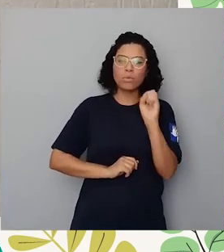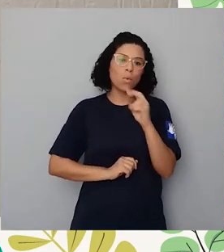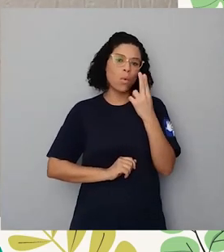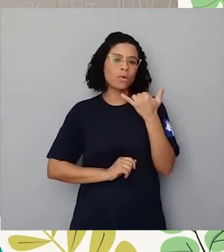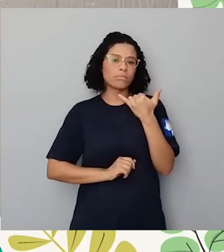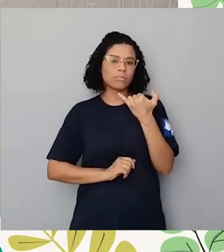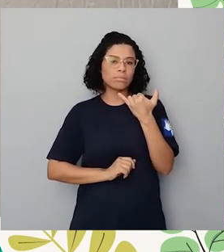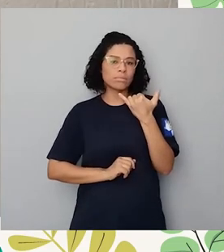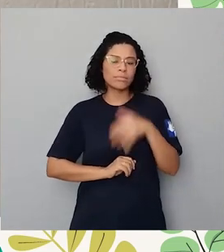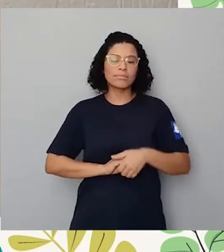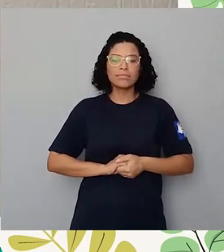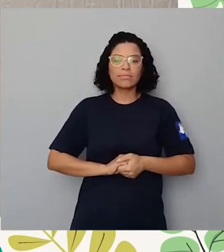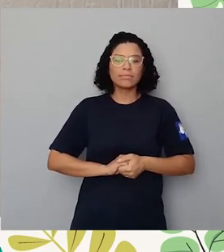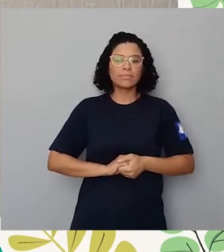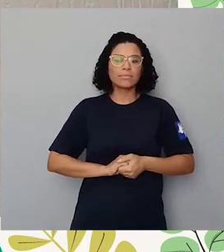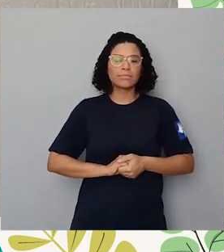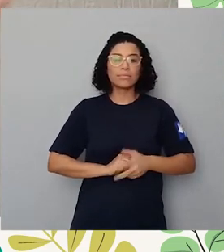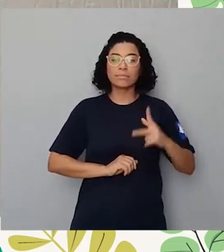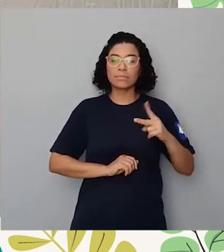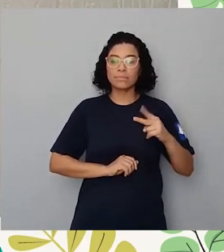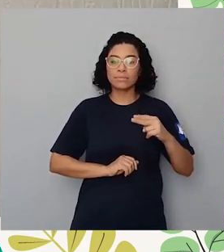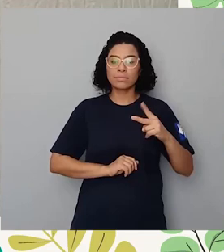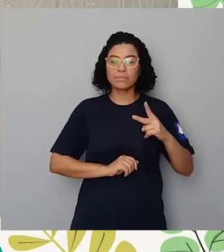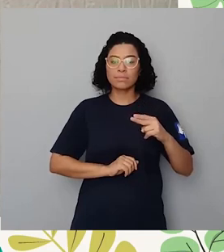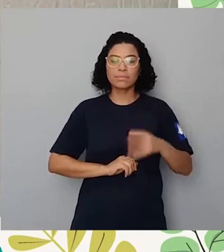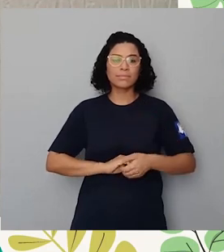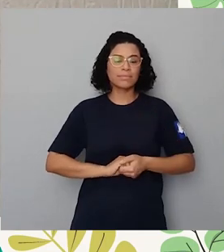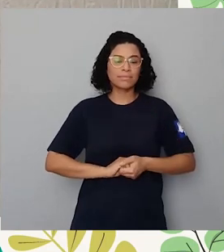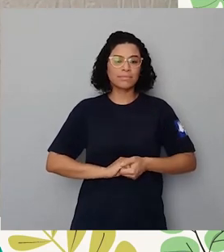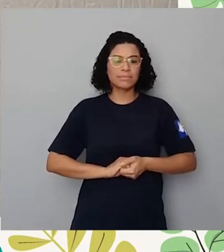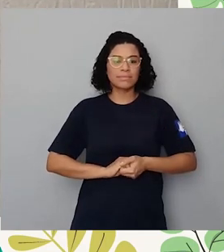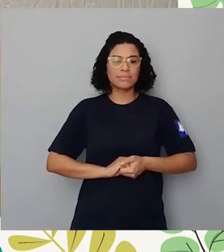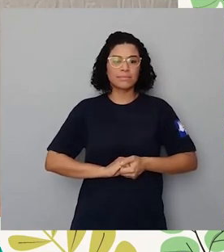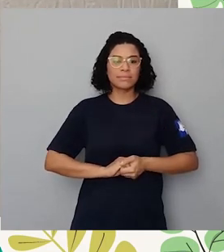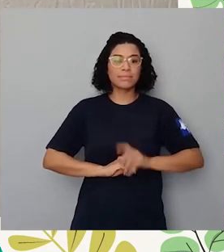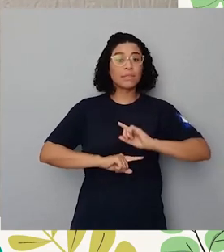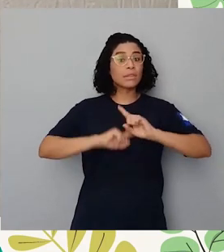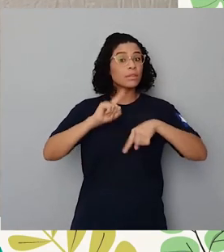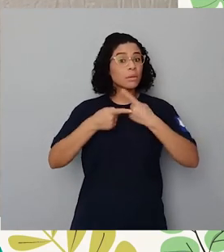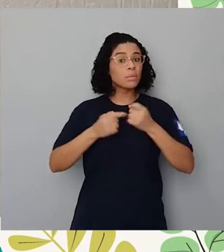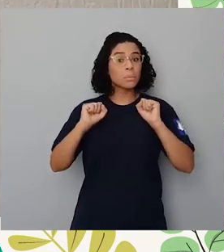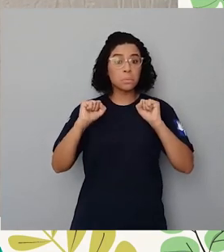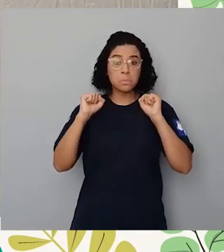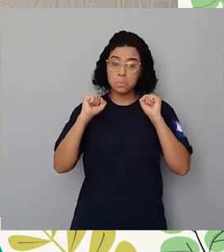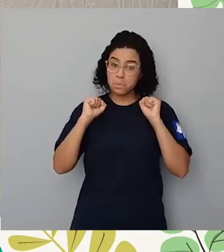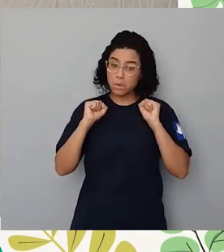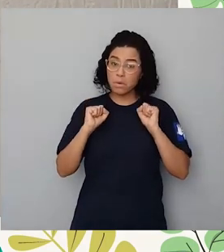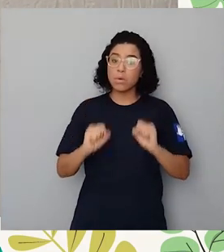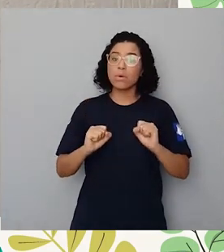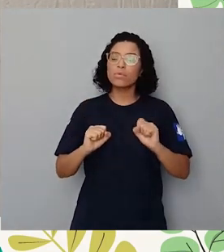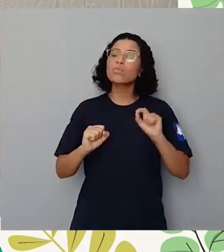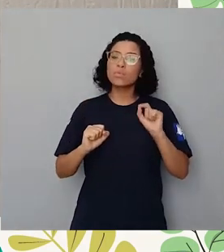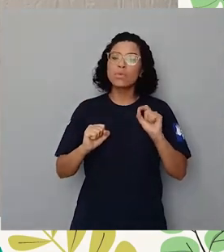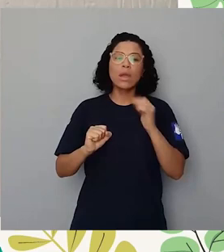lápis ou caneta, né, para riscar, tesoura e depois vocês podem